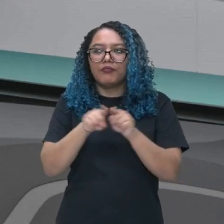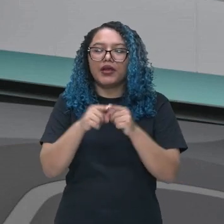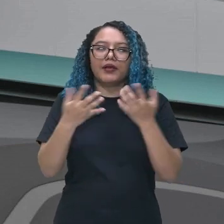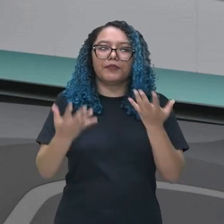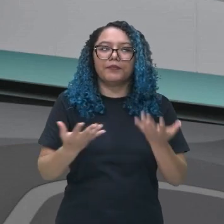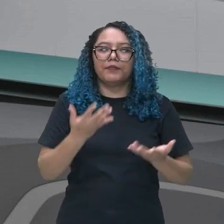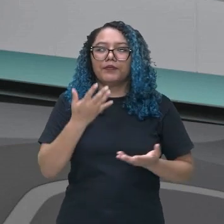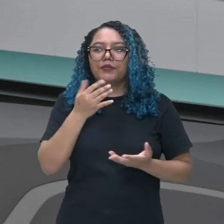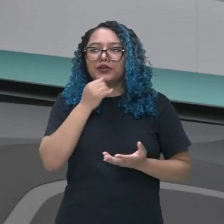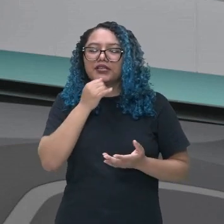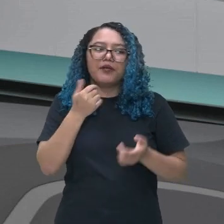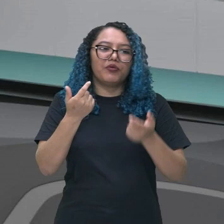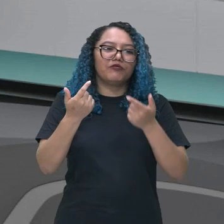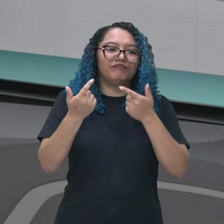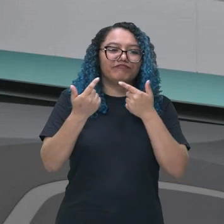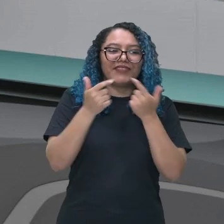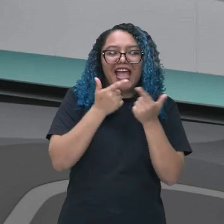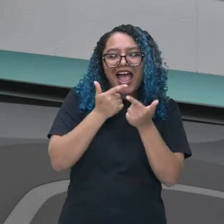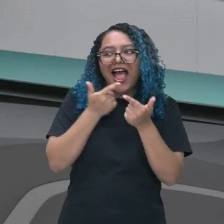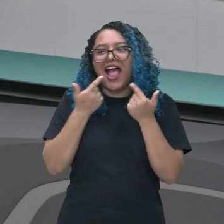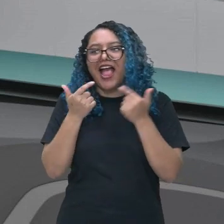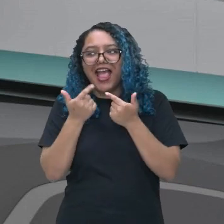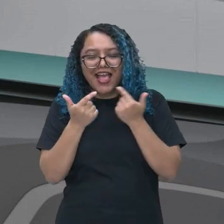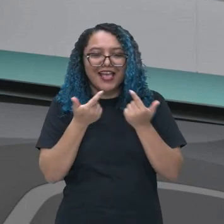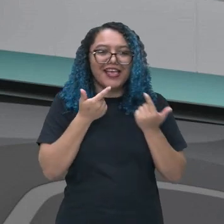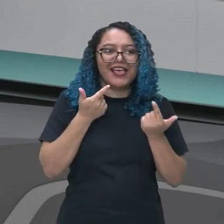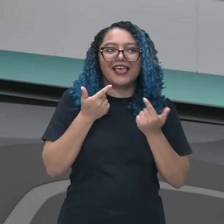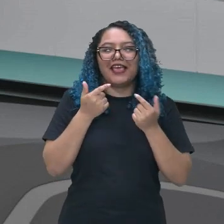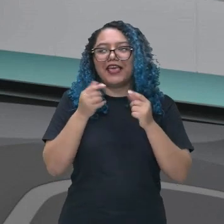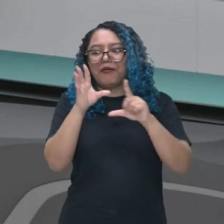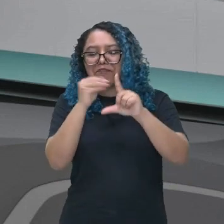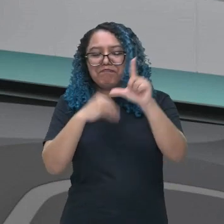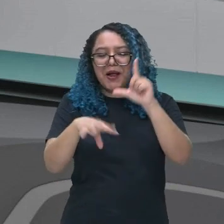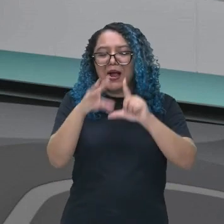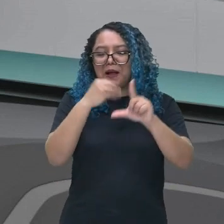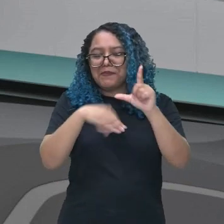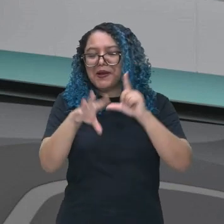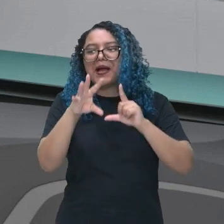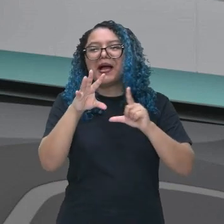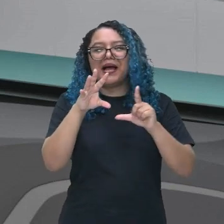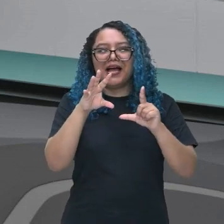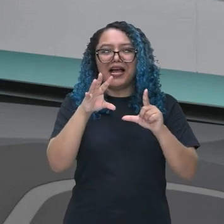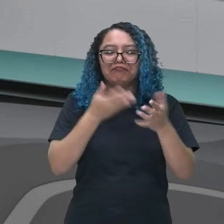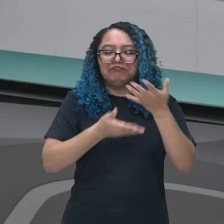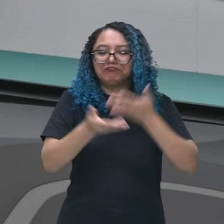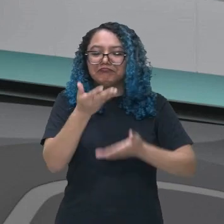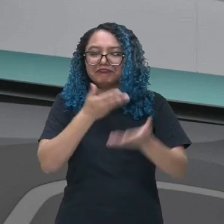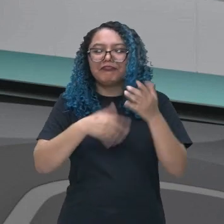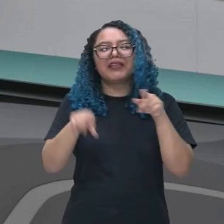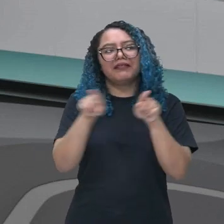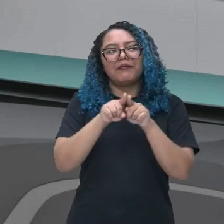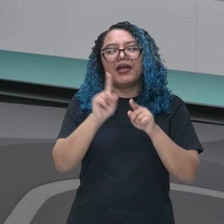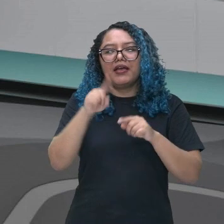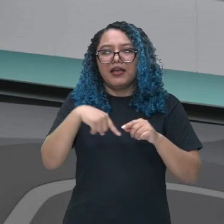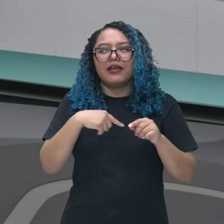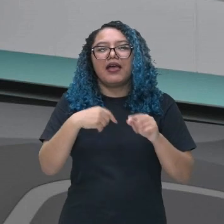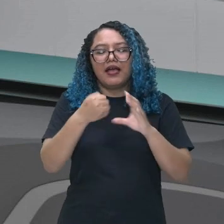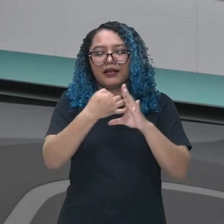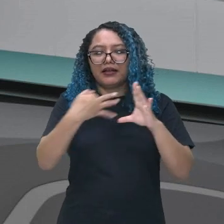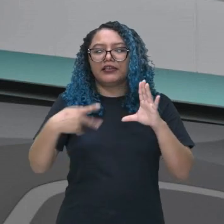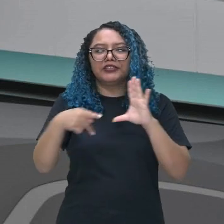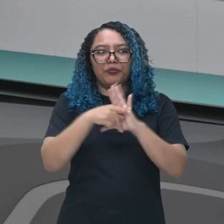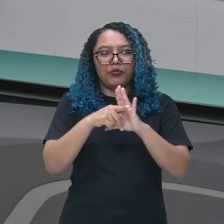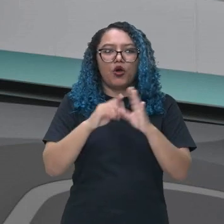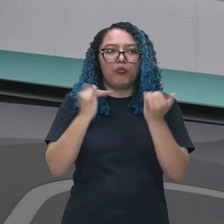pessoas rirem, ficarem compartilhando umas com as outras é também uma das características das